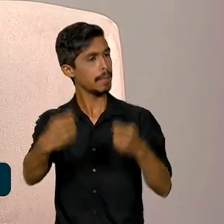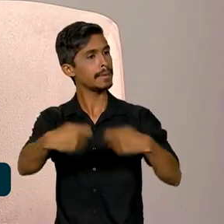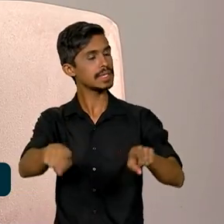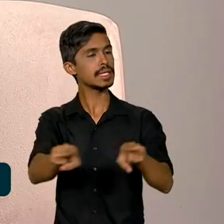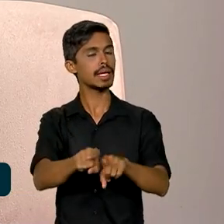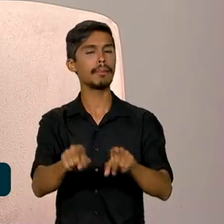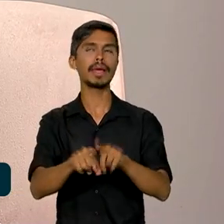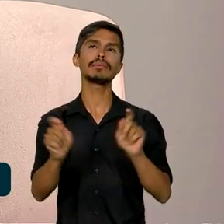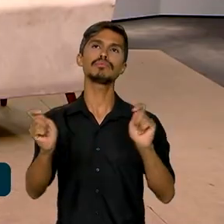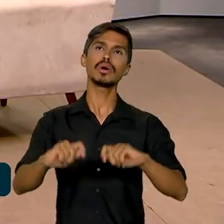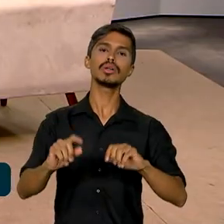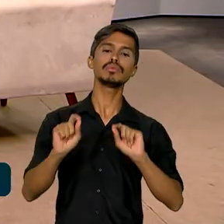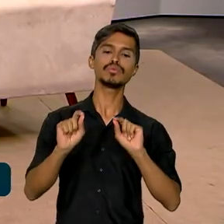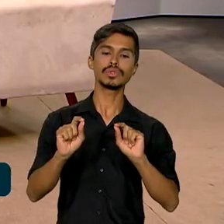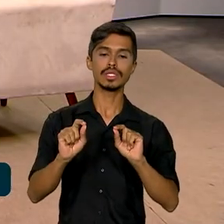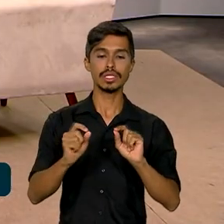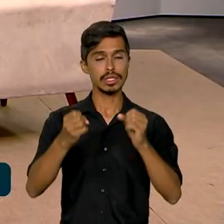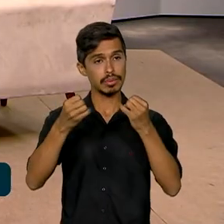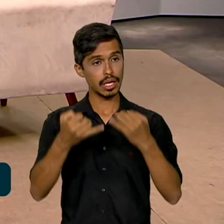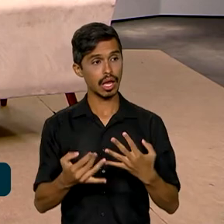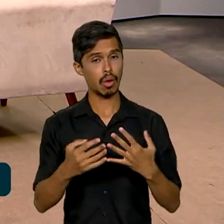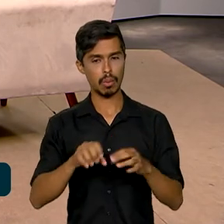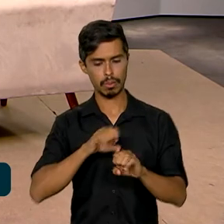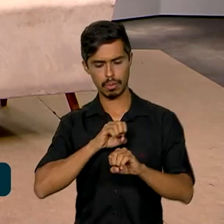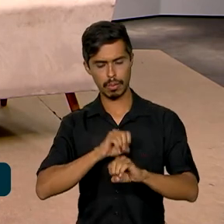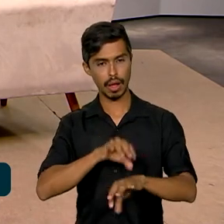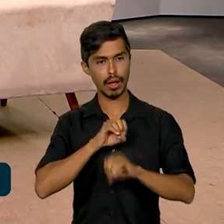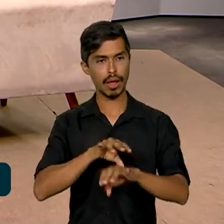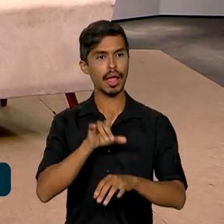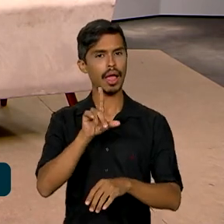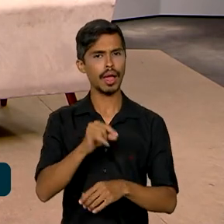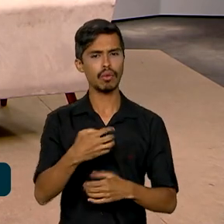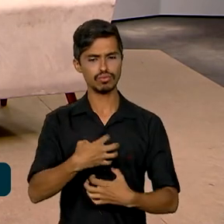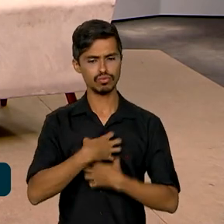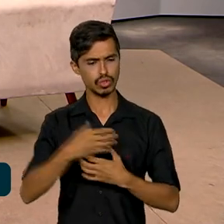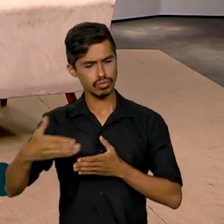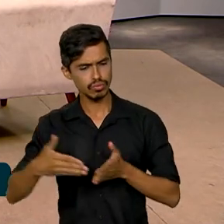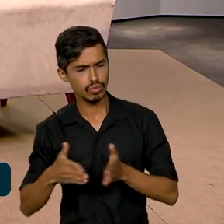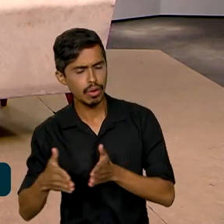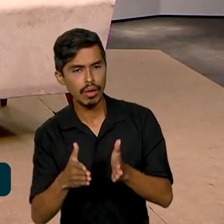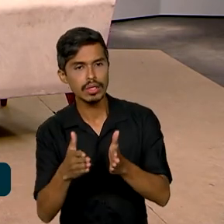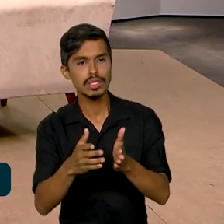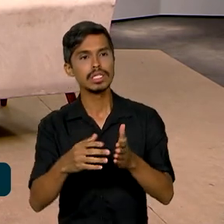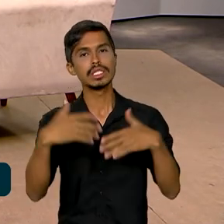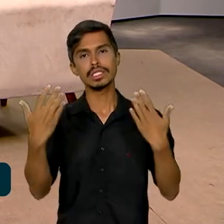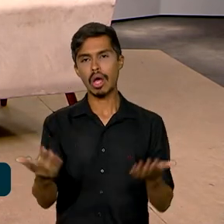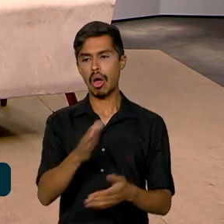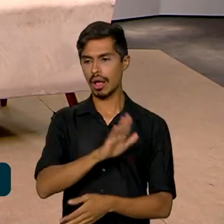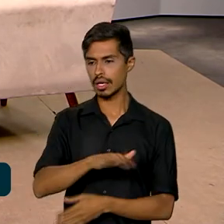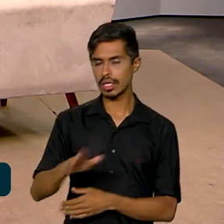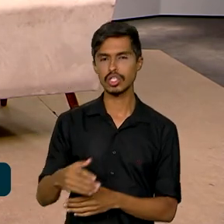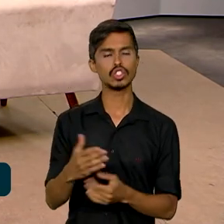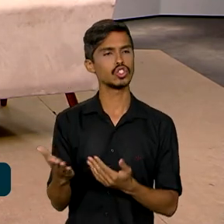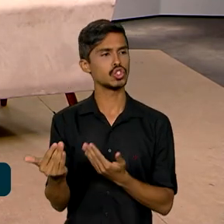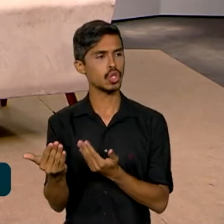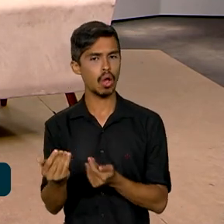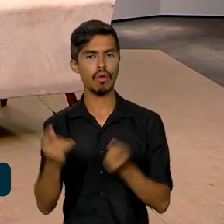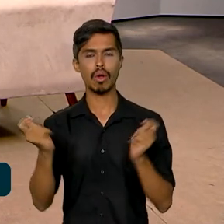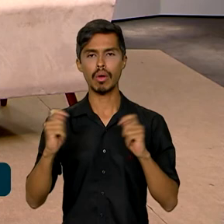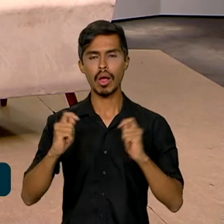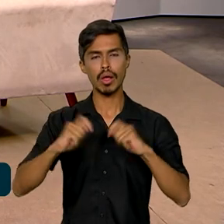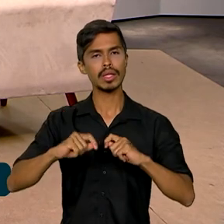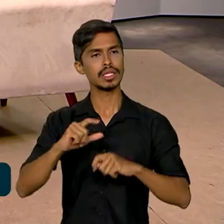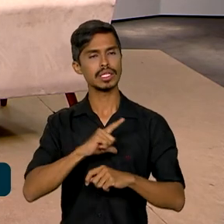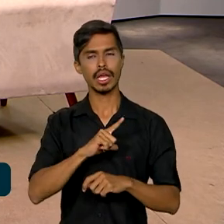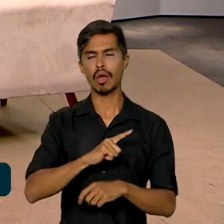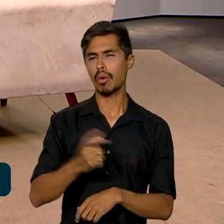também dizer que a educação é um caminho para que as crianças, os jovens, construam uma